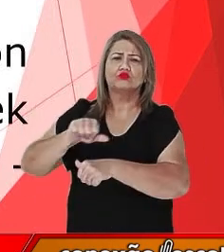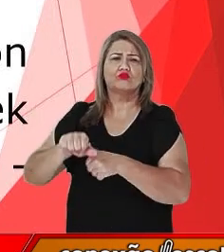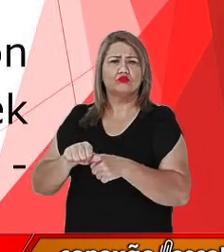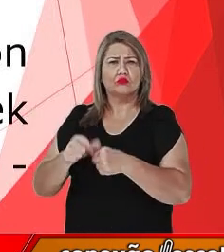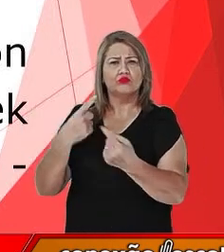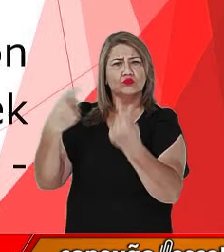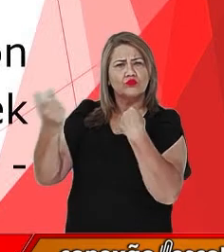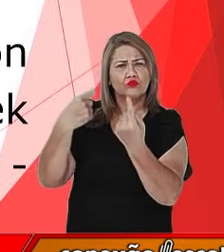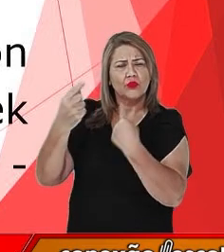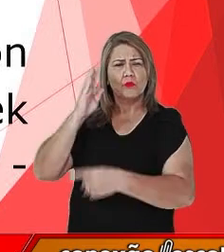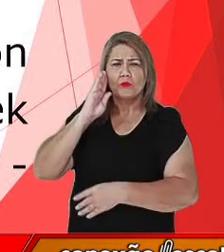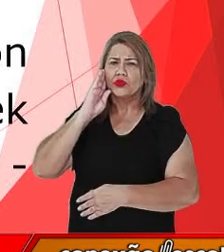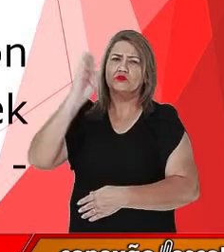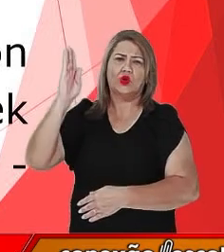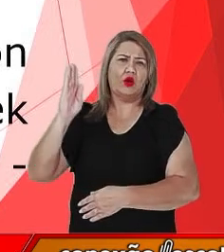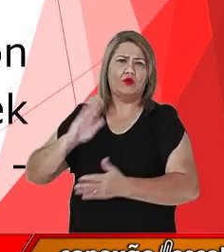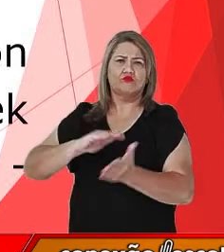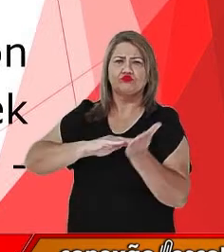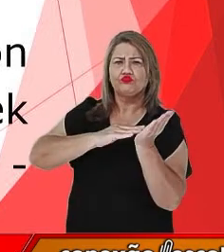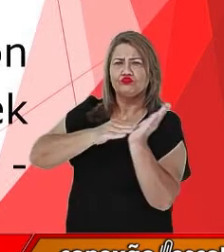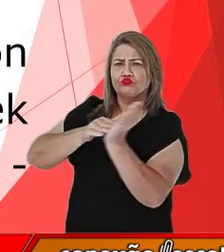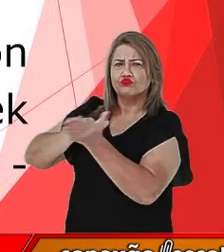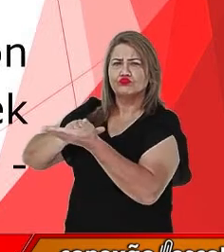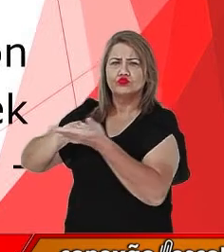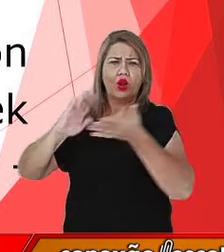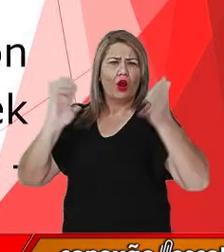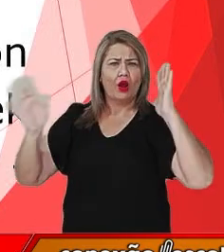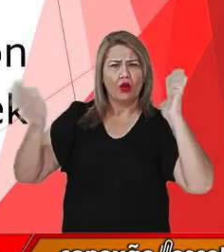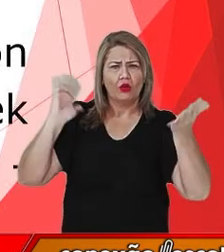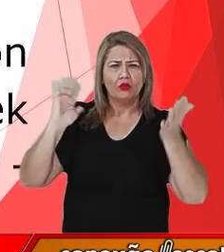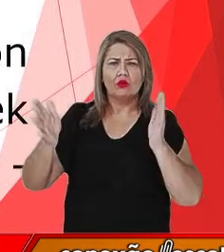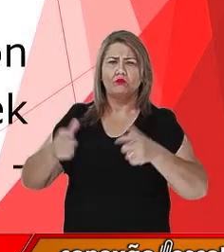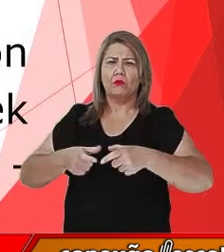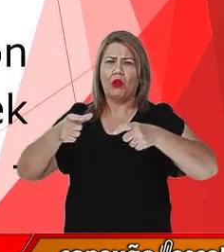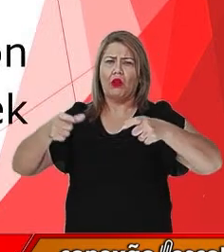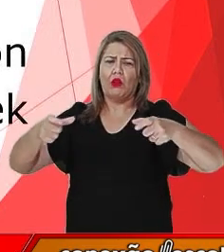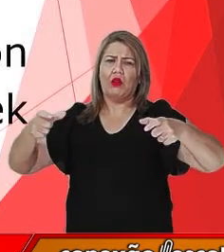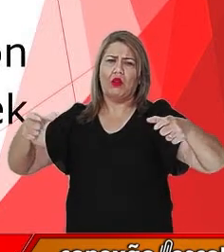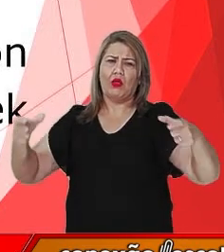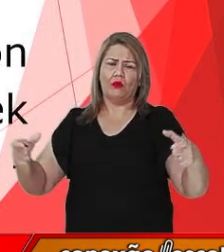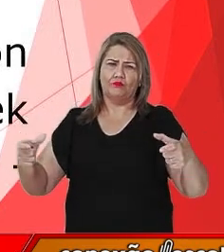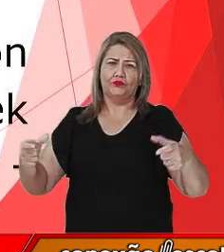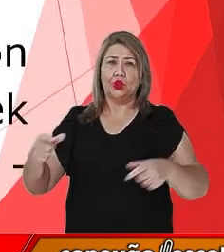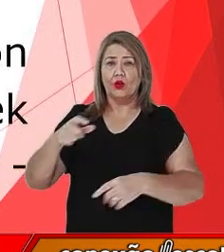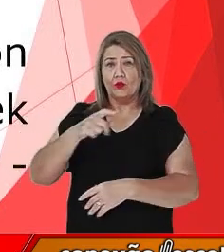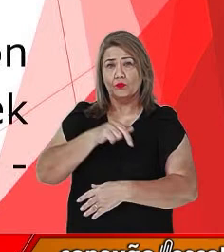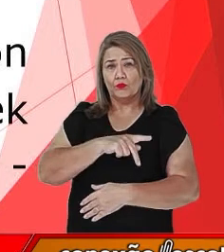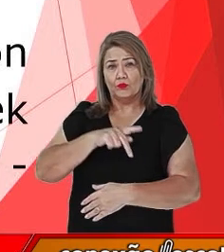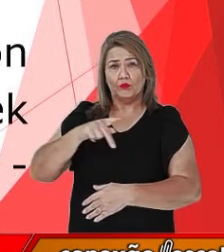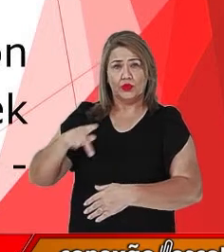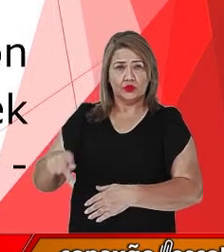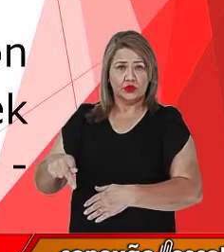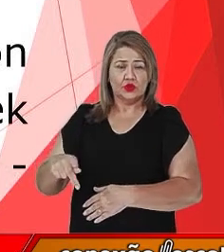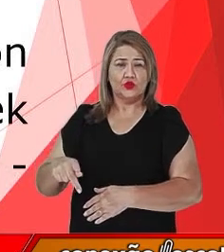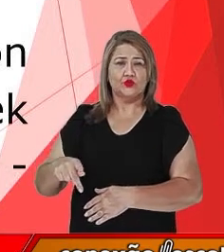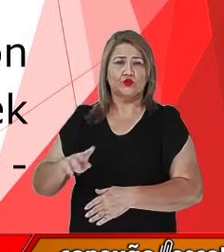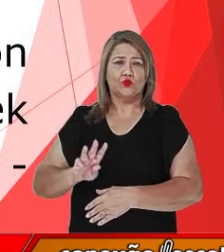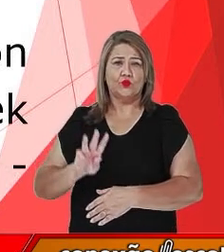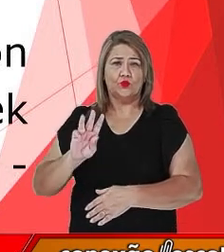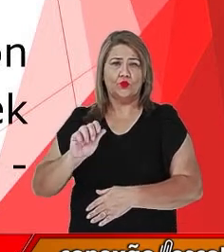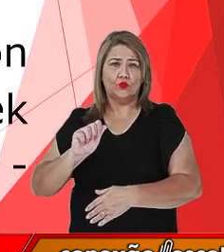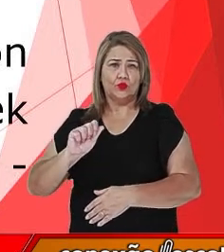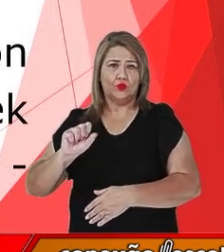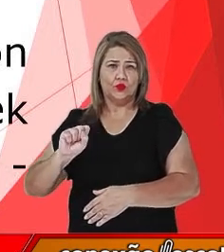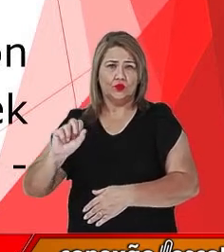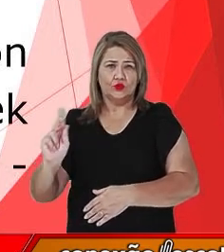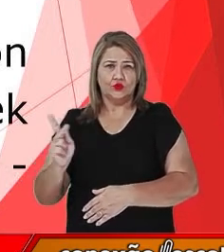a ser o nosso principal modal de transporte e é ampliado. O presidente Washington Luiz, Juscelino Kubitschek